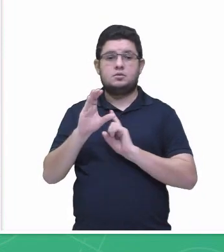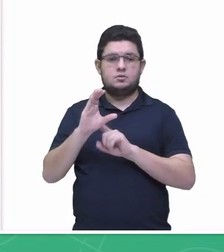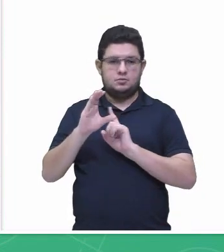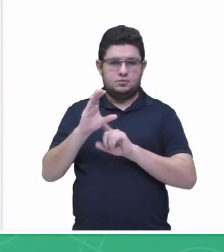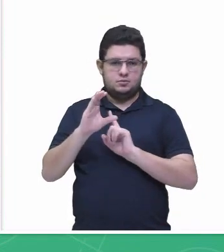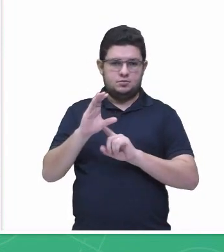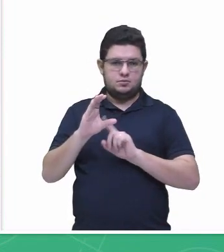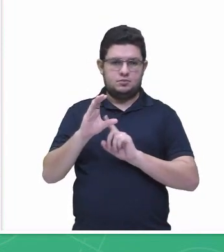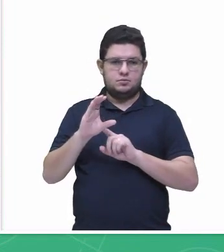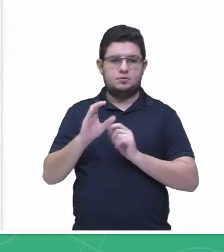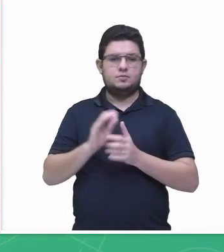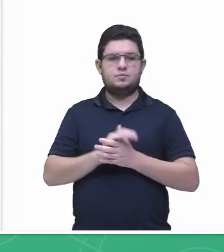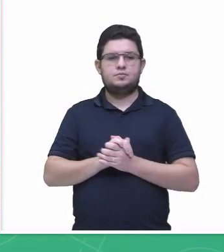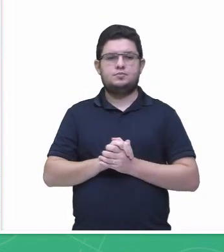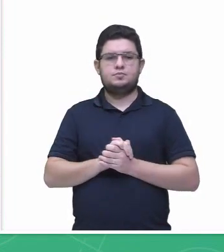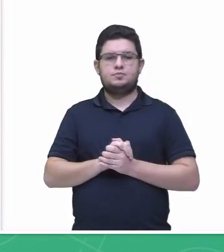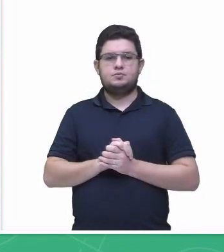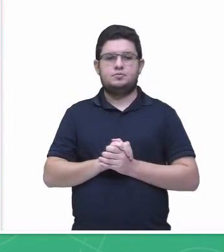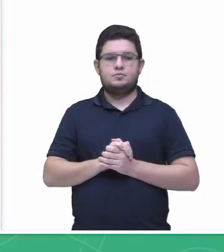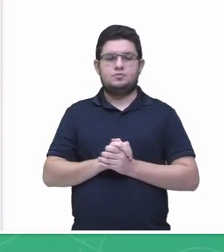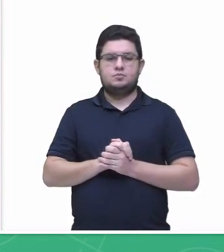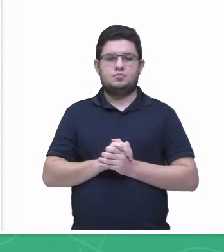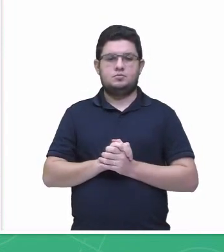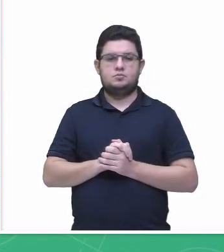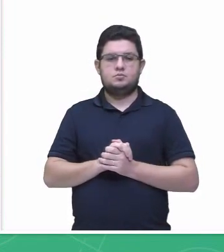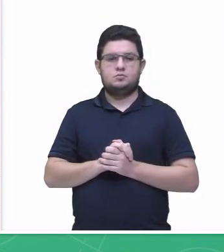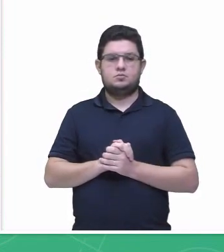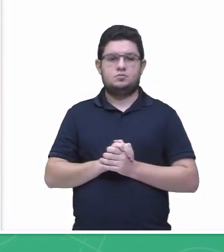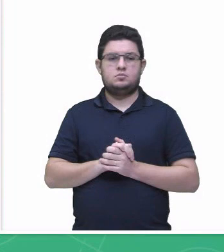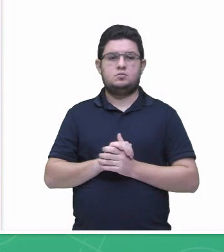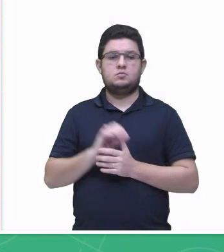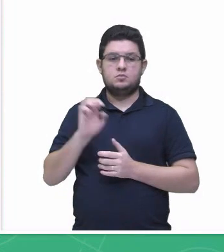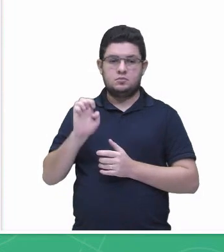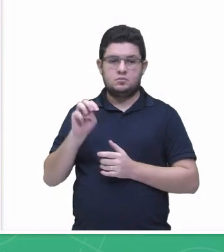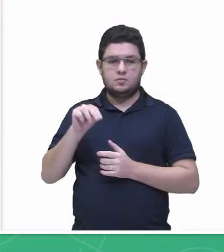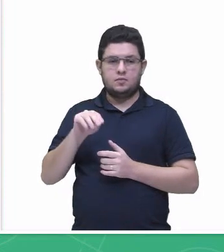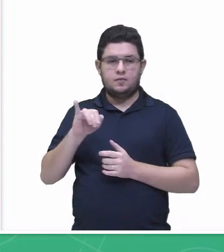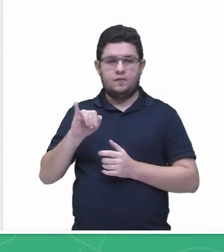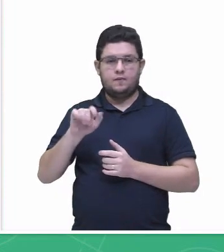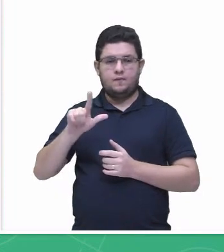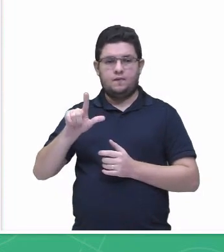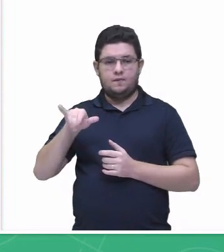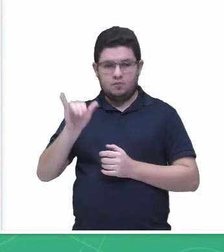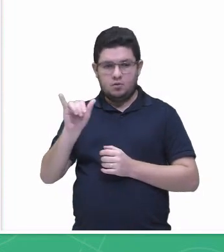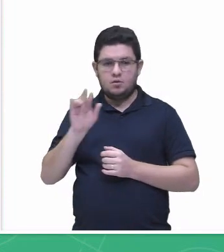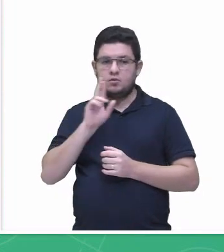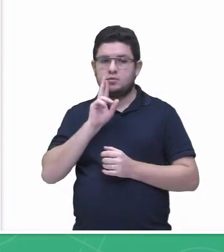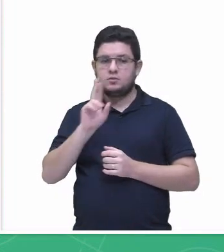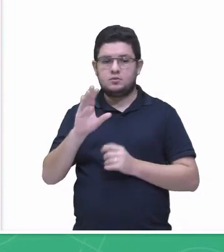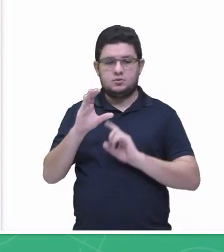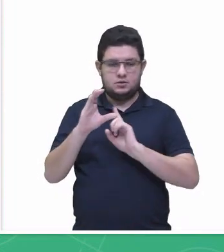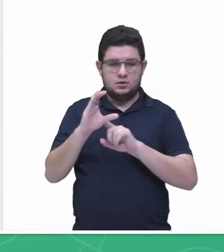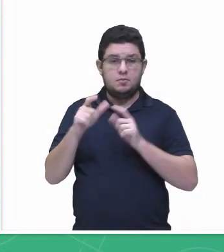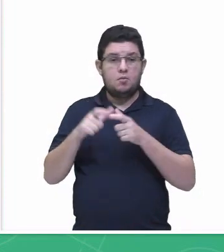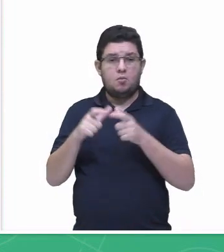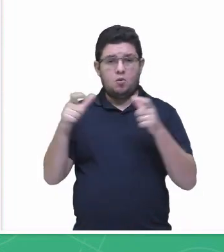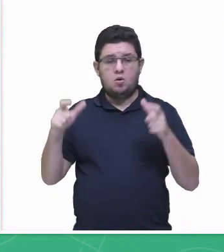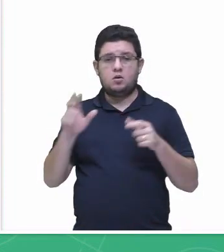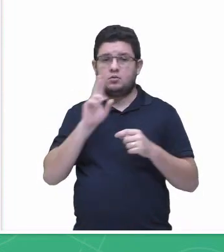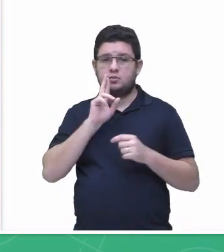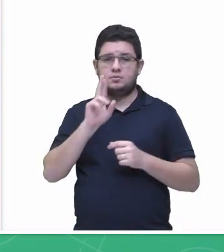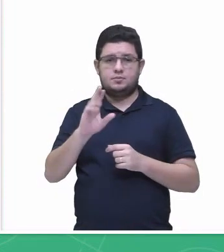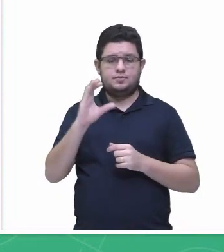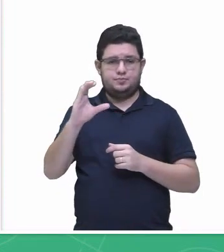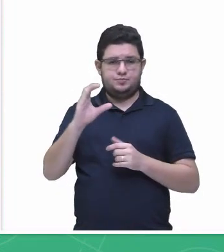Paula, letra C, mais uma participação, Emily, letra C, olha, a maioria está vindo aqui na letra